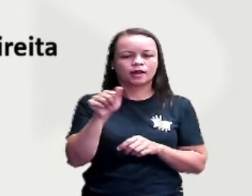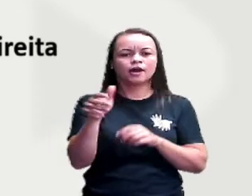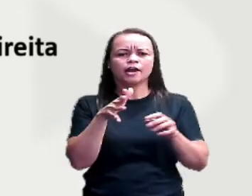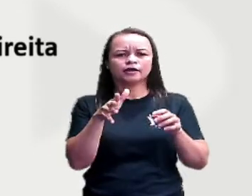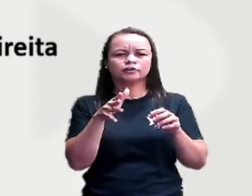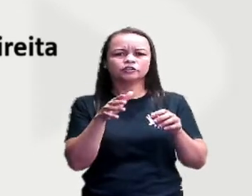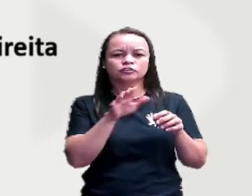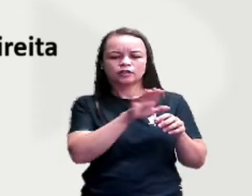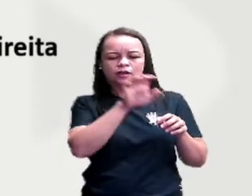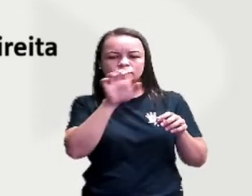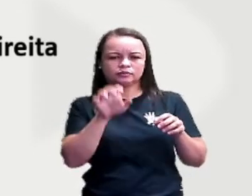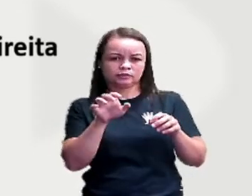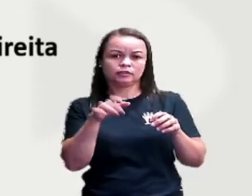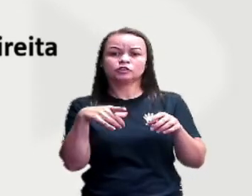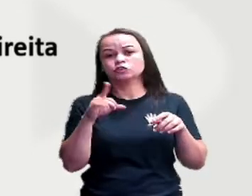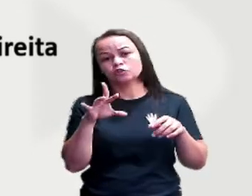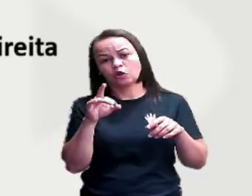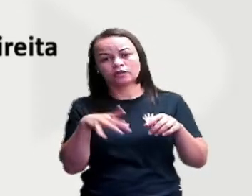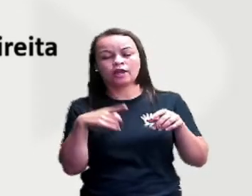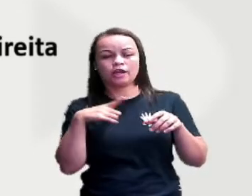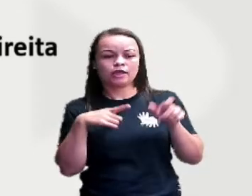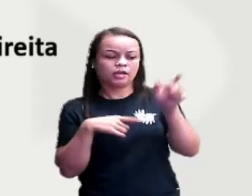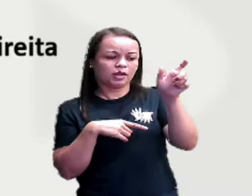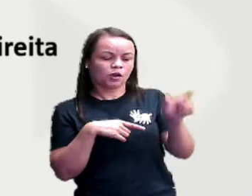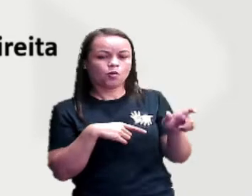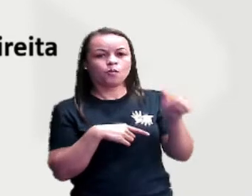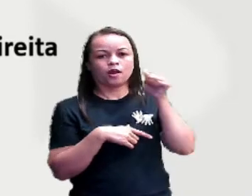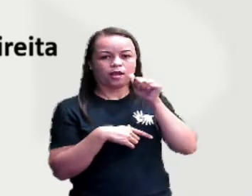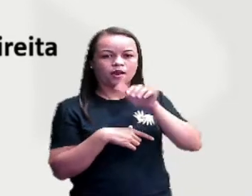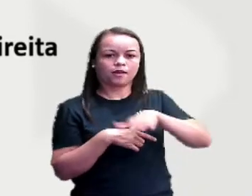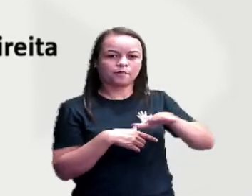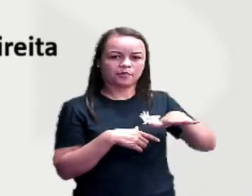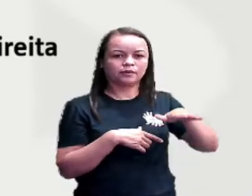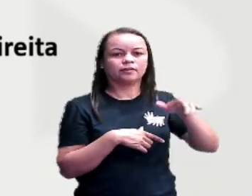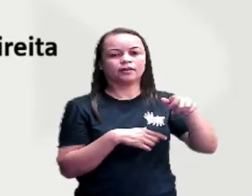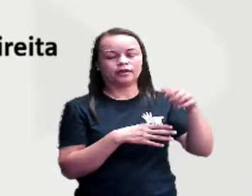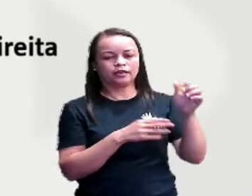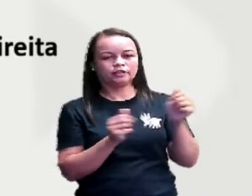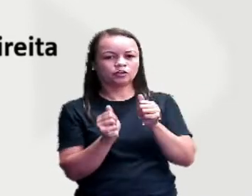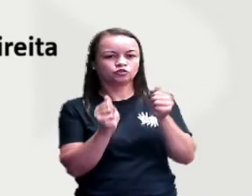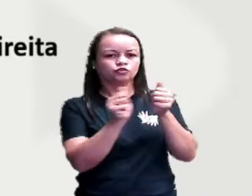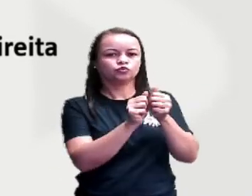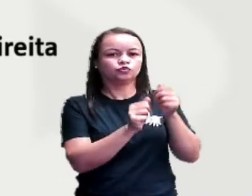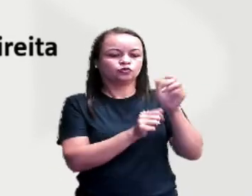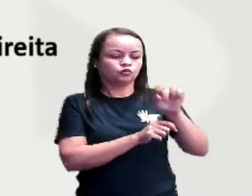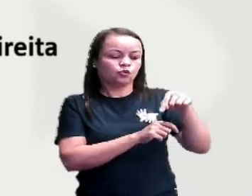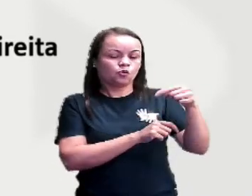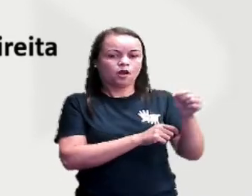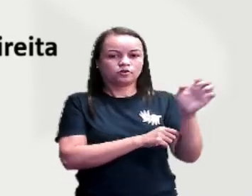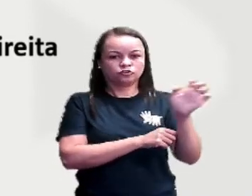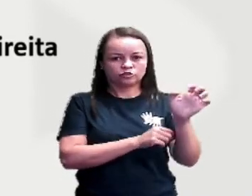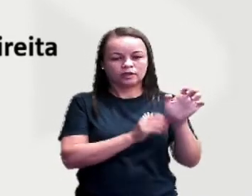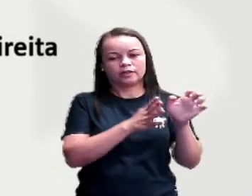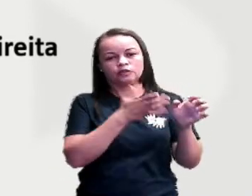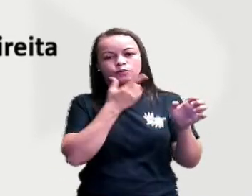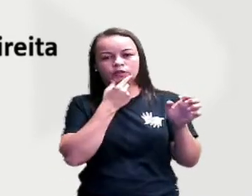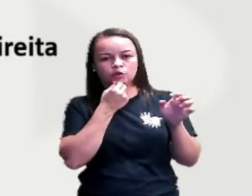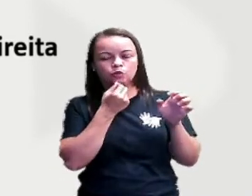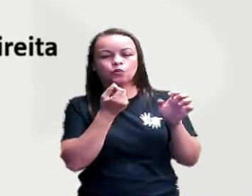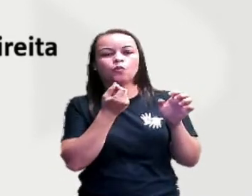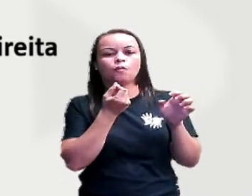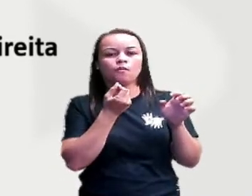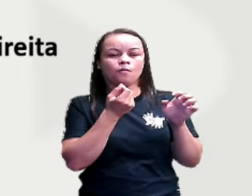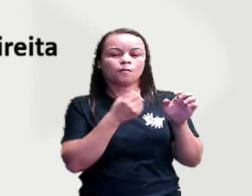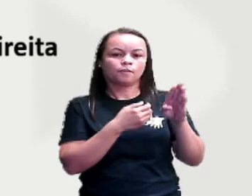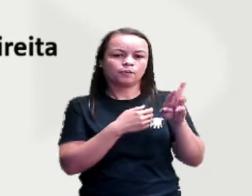só tem uma criança à esquerda de Bruno, que é Luísa. E Pedro está à direita de Bruno.